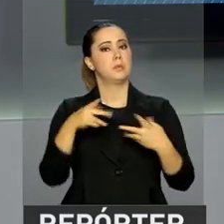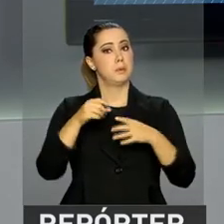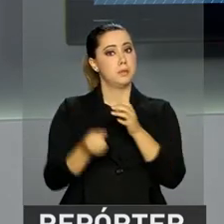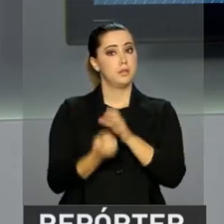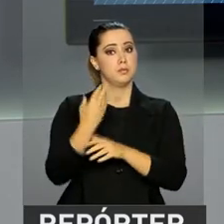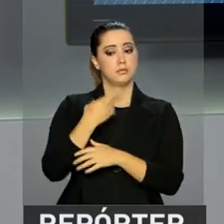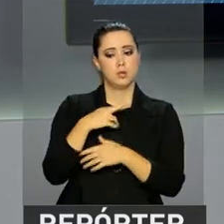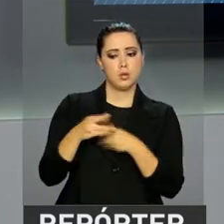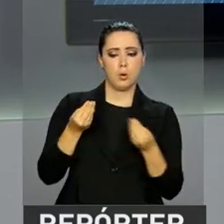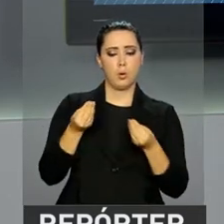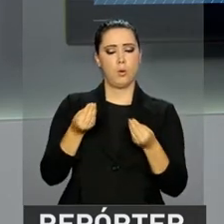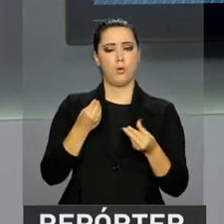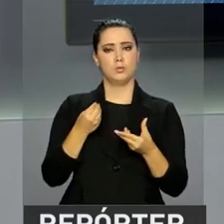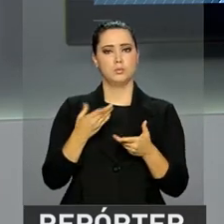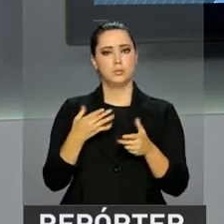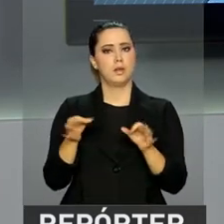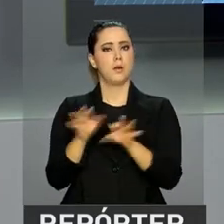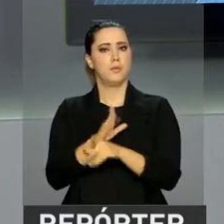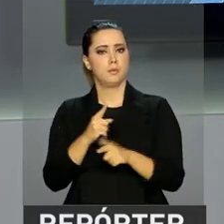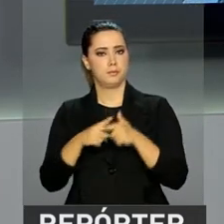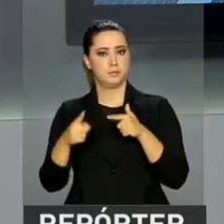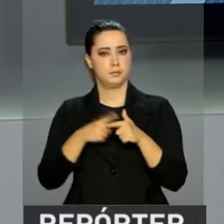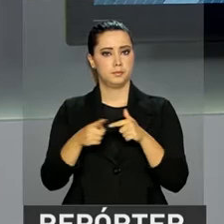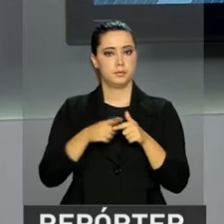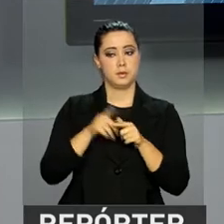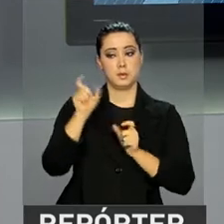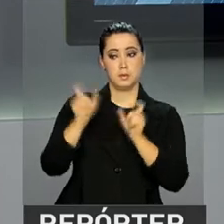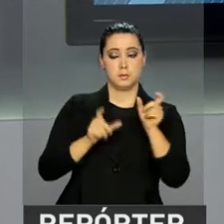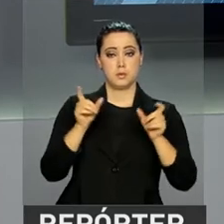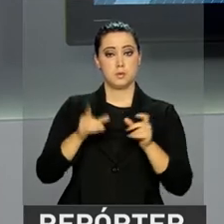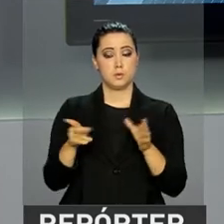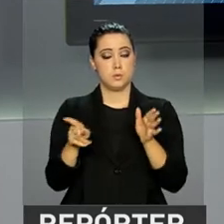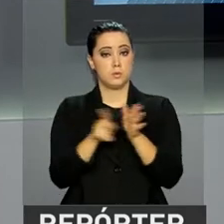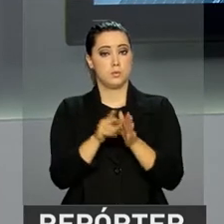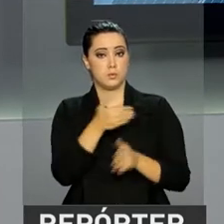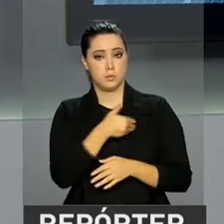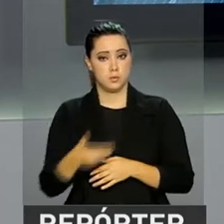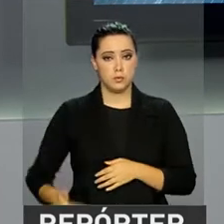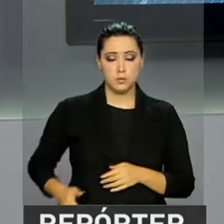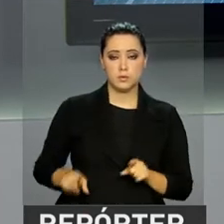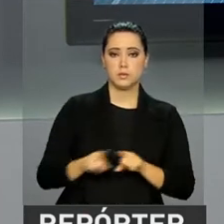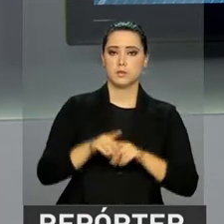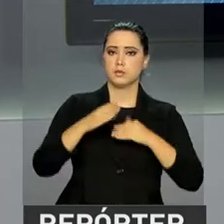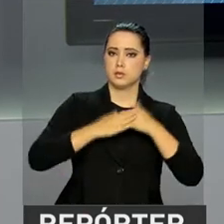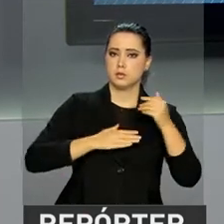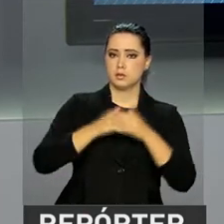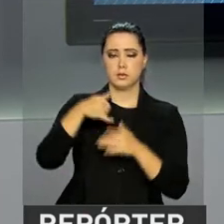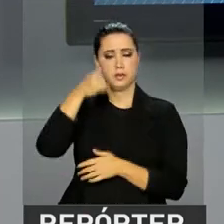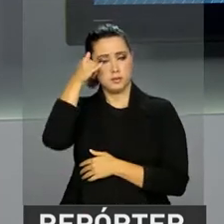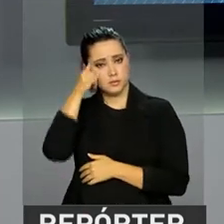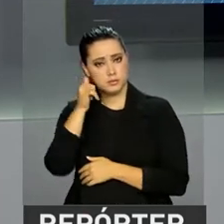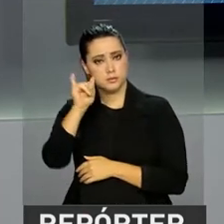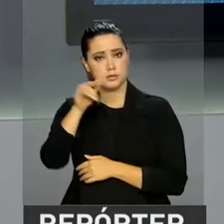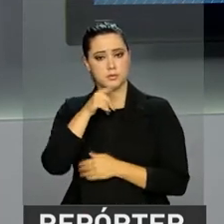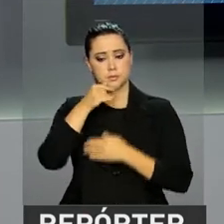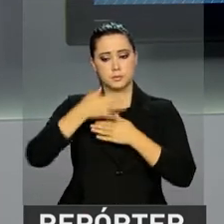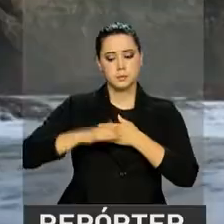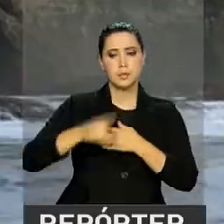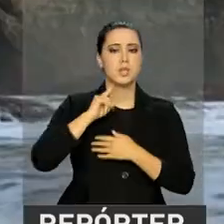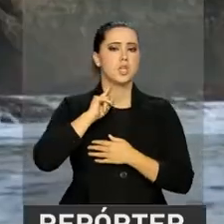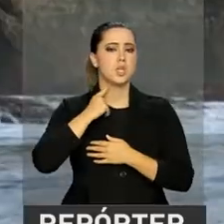problema, especialistas e representantes do governo querem construir um plano nacional de combate aos resíduos no mar.